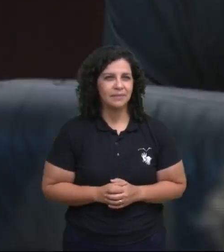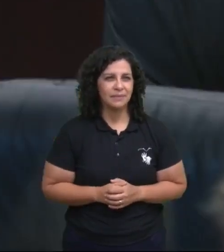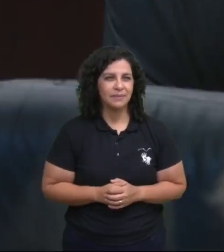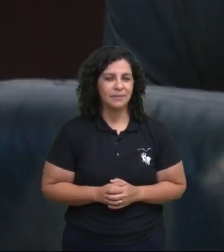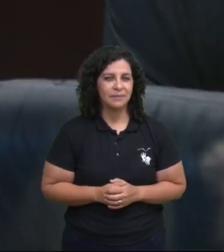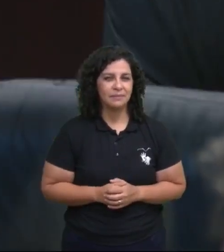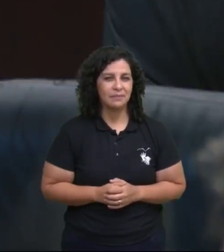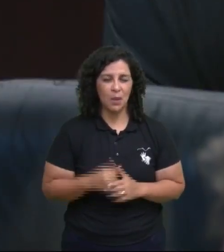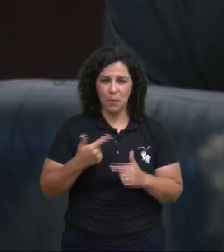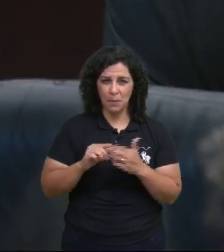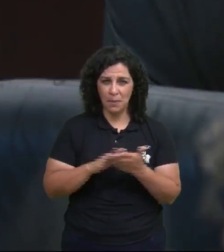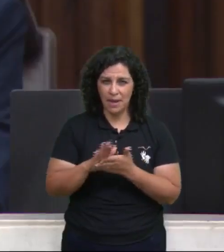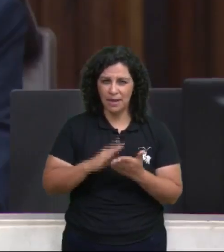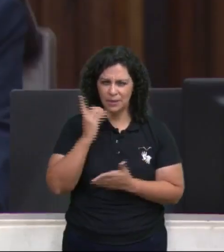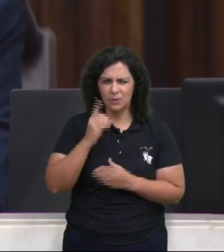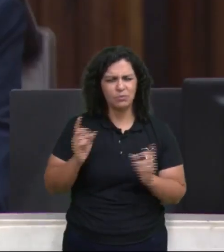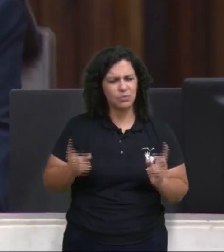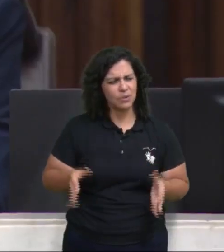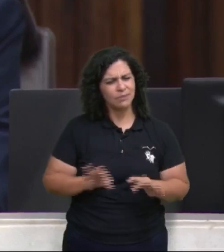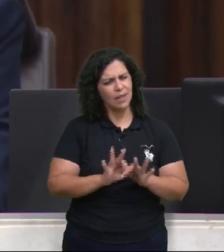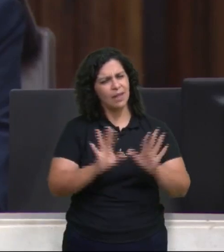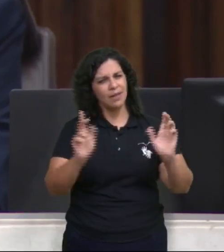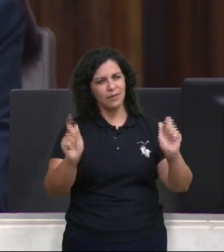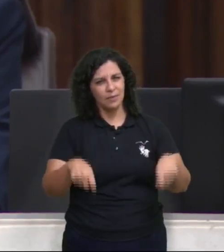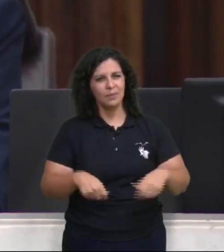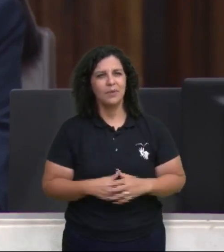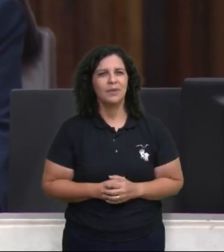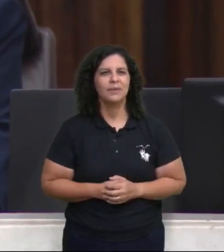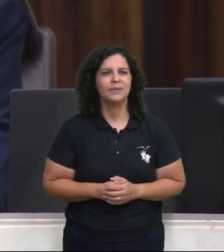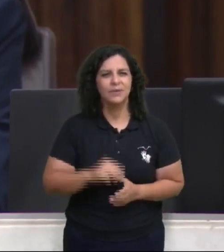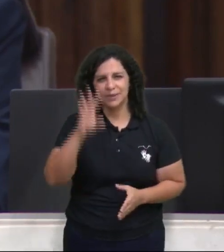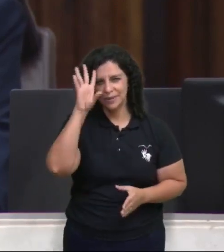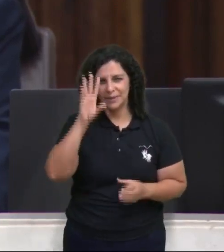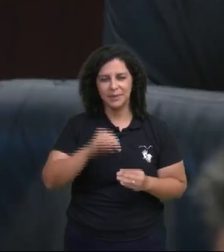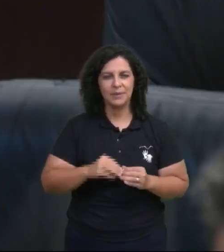Não há problema, deputado. Pode ficar à vontade, Obrigado, que a presidente. gente entendeu.